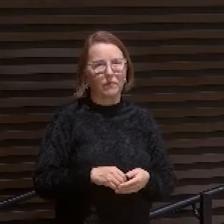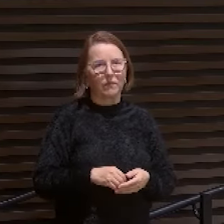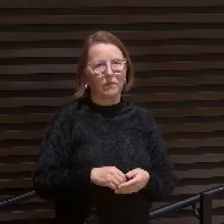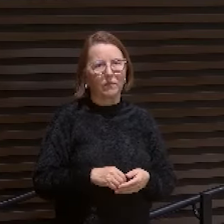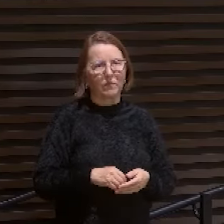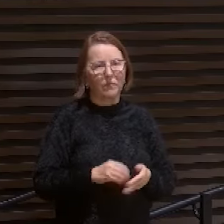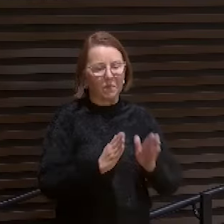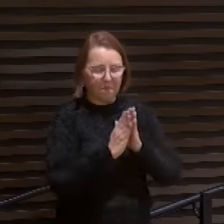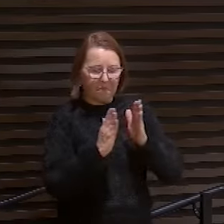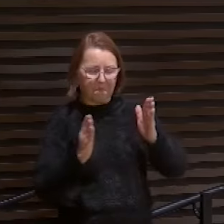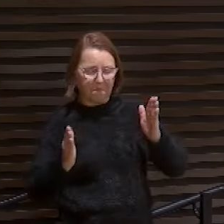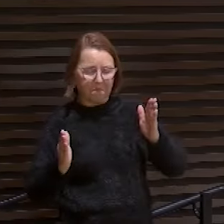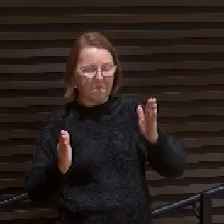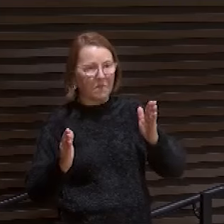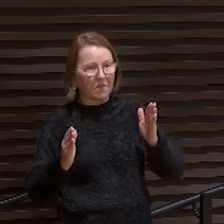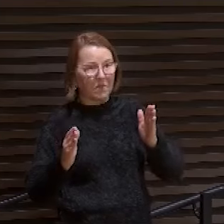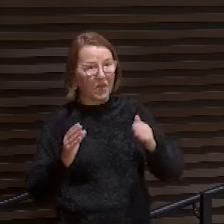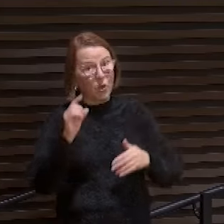dia,